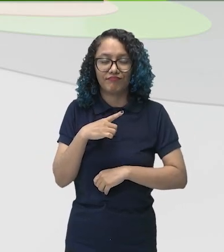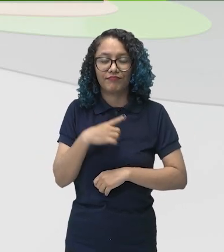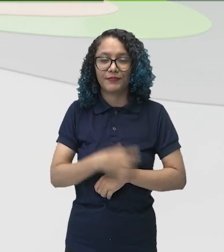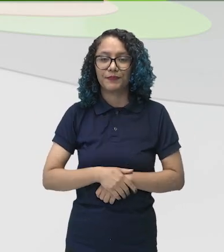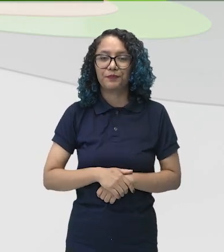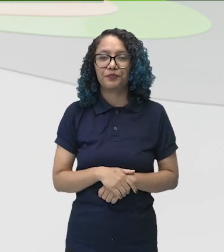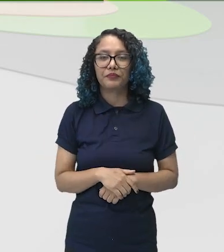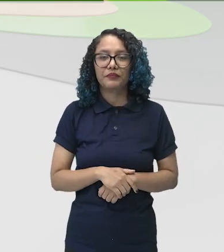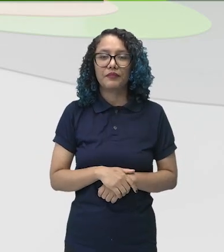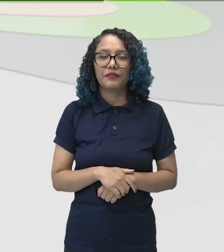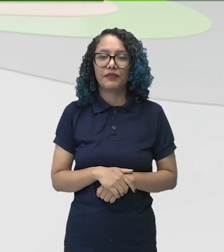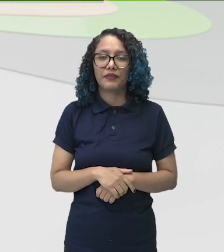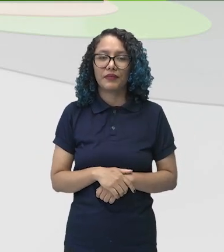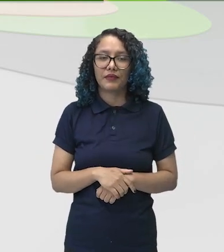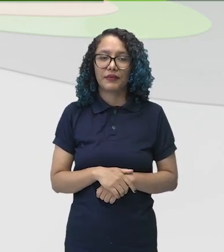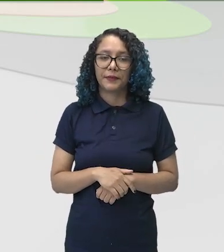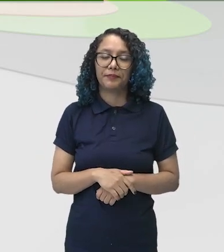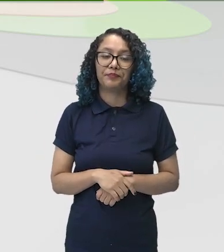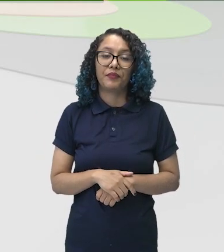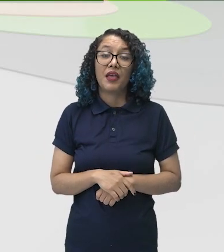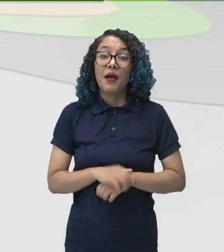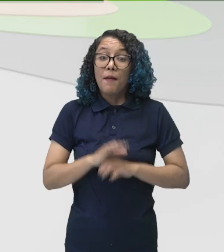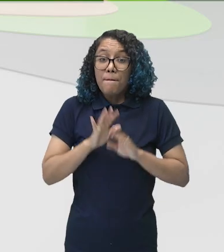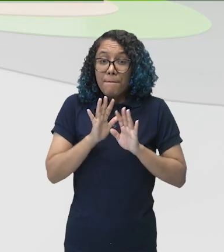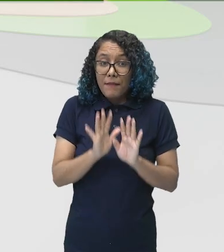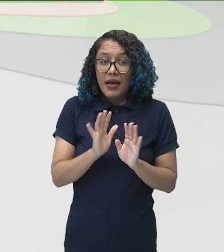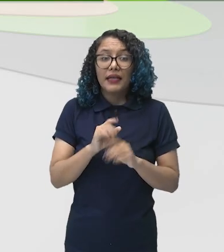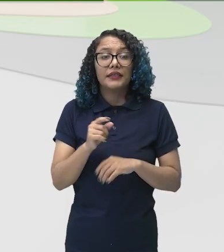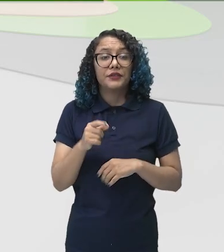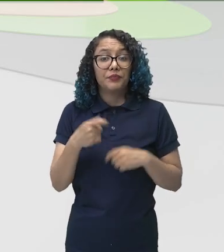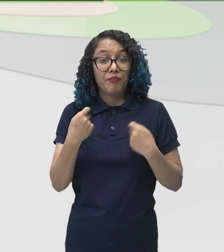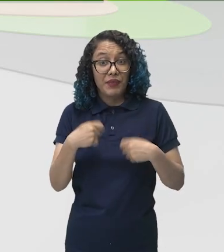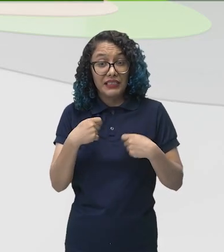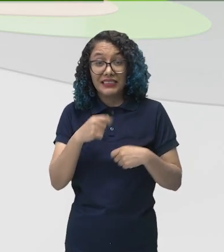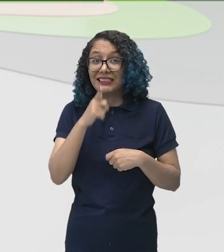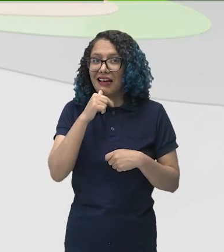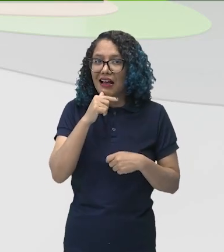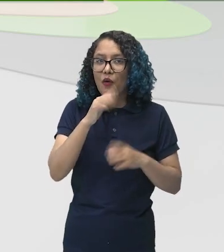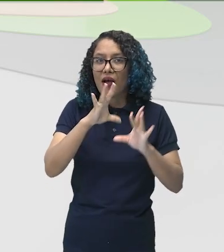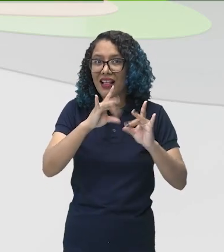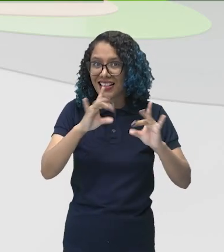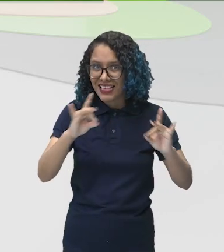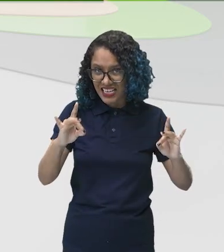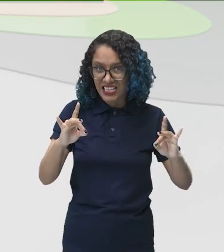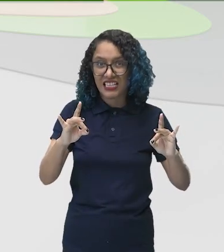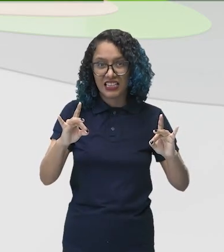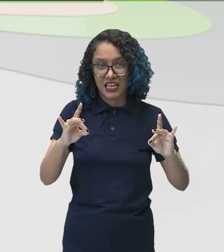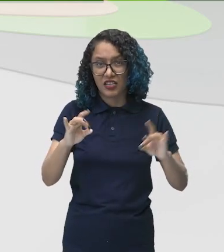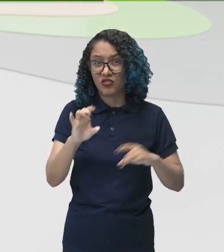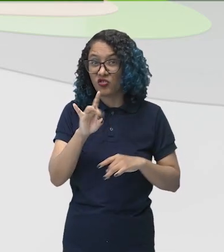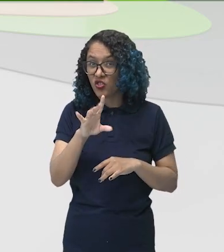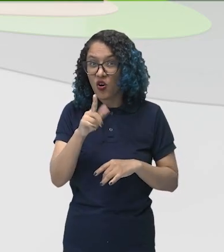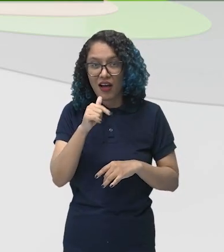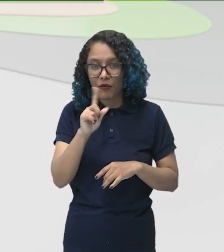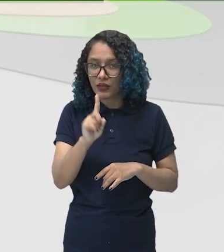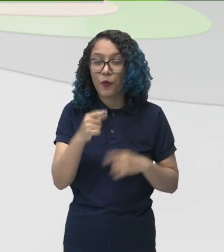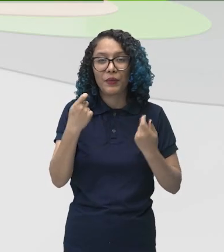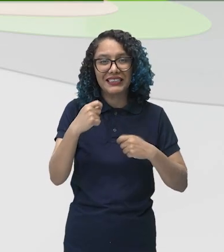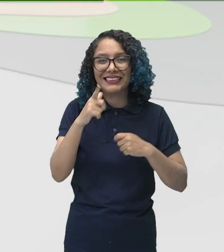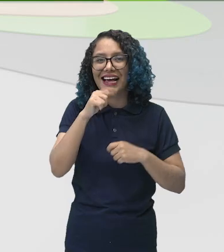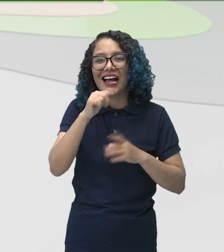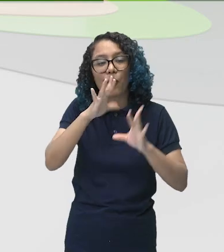líquido. Não apenas a existência de água no estado líquido, pois esse é um dos